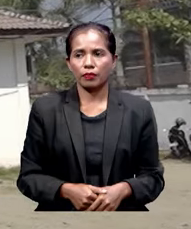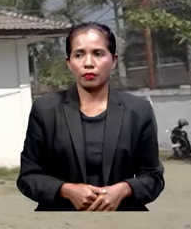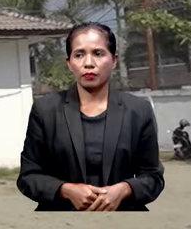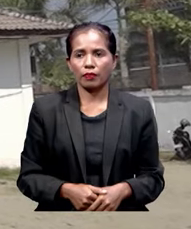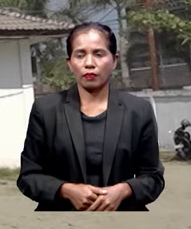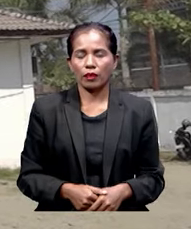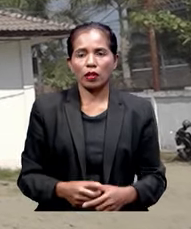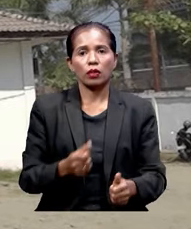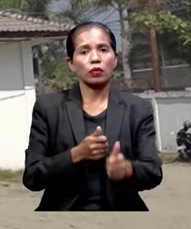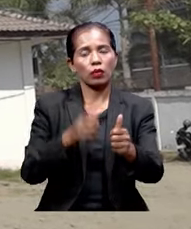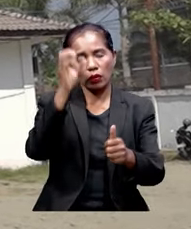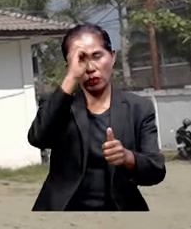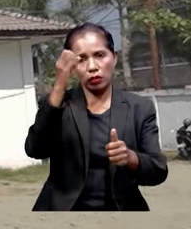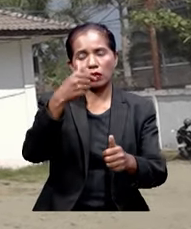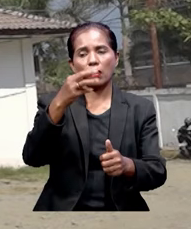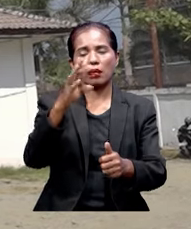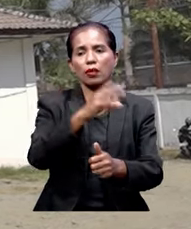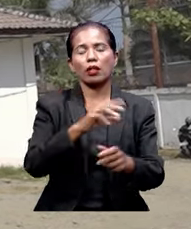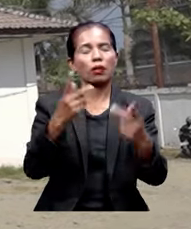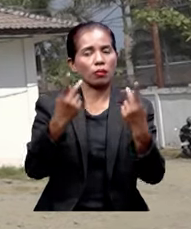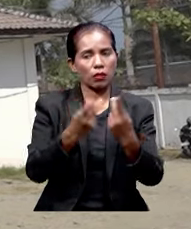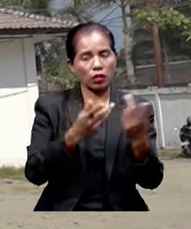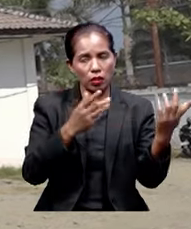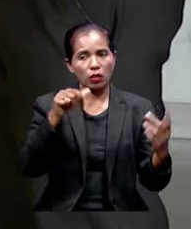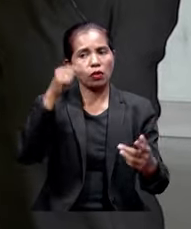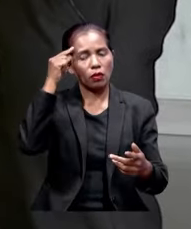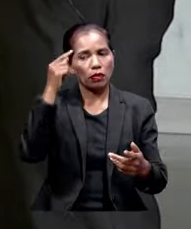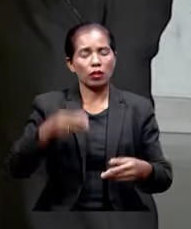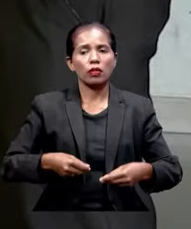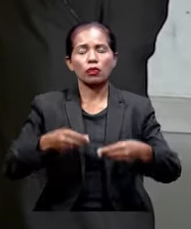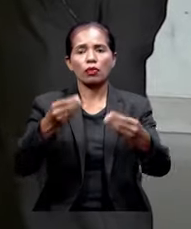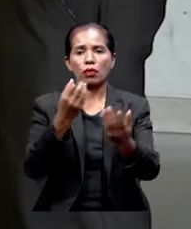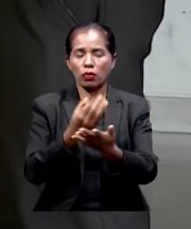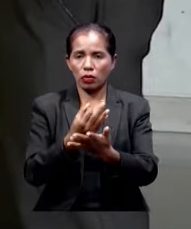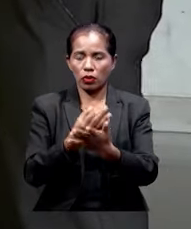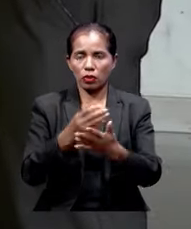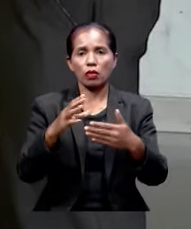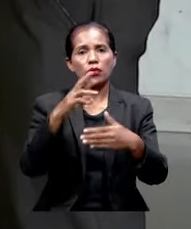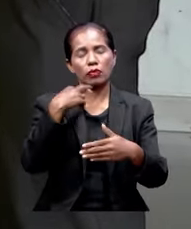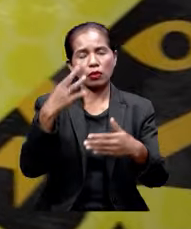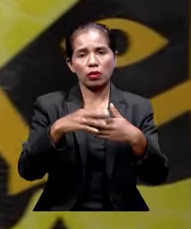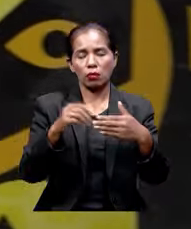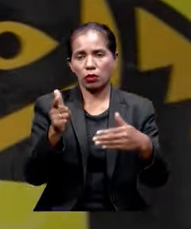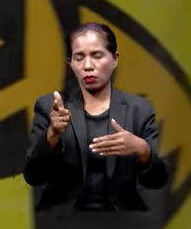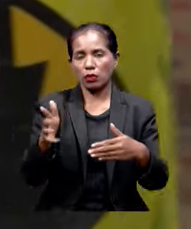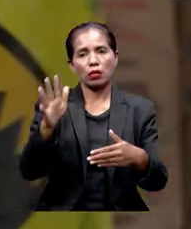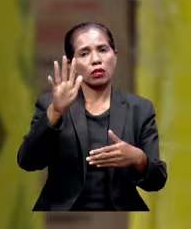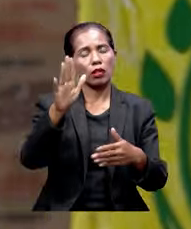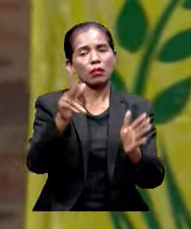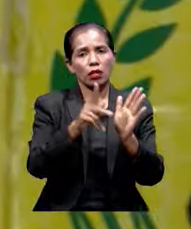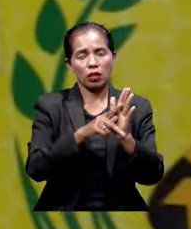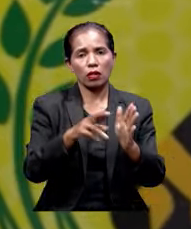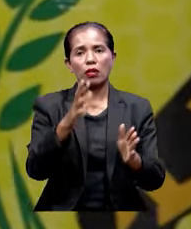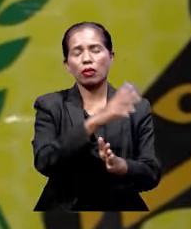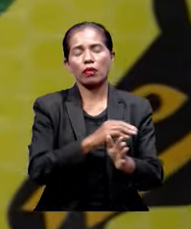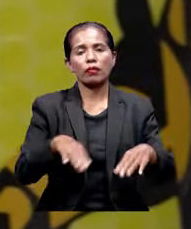Tira observação de Yemeni, de dar uma empresa importadora no governo se fosse subsídio, fã fosse quilograma ou anulo recém lima ou folha em lanesan, e